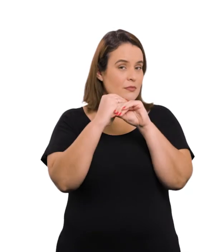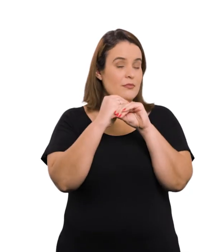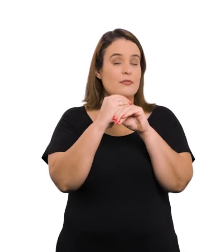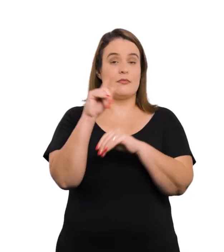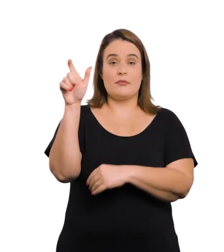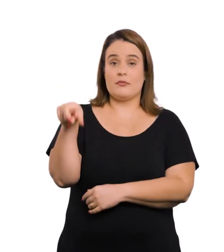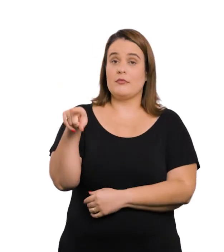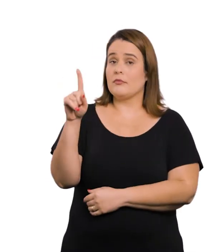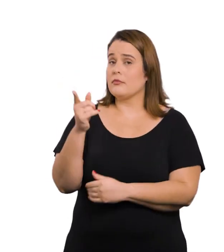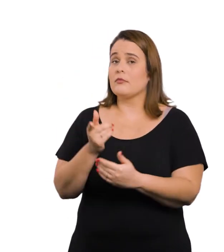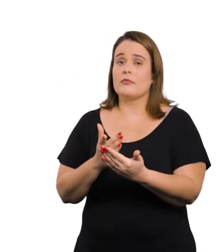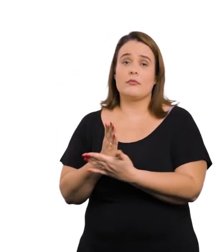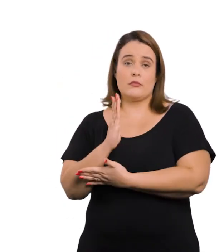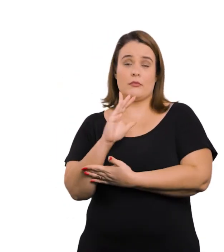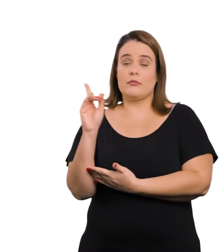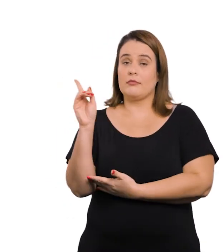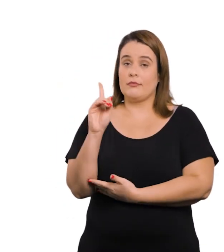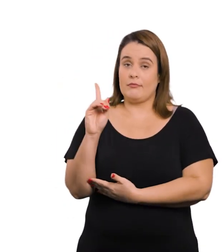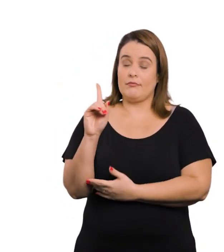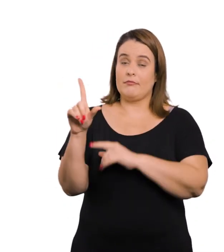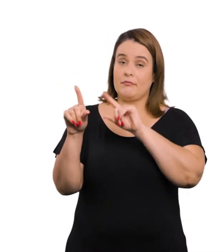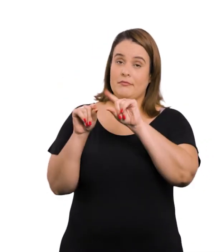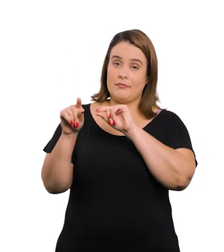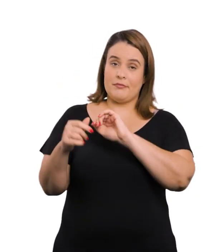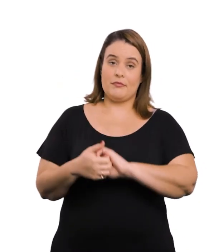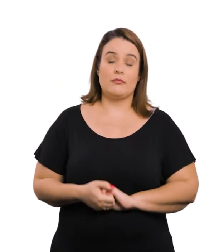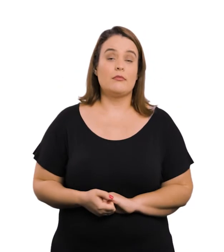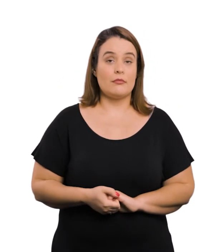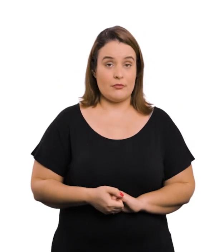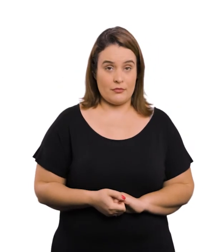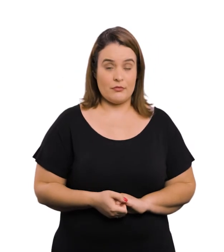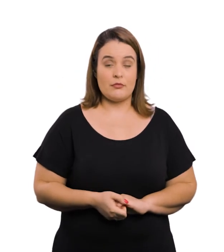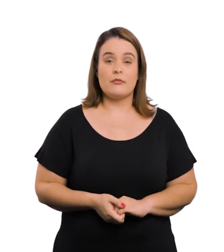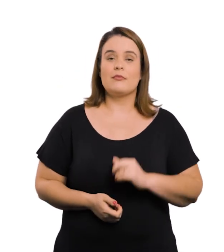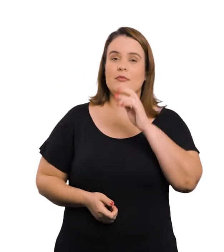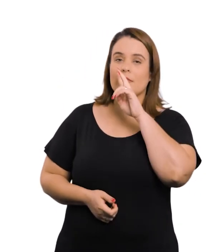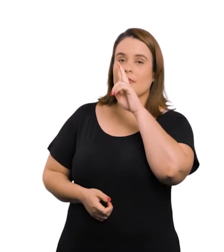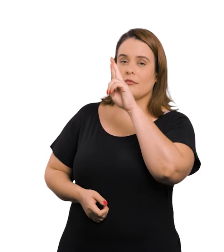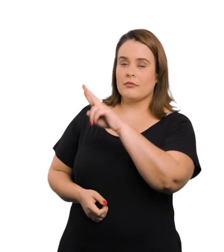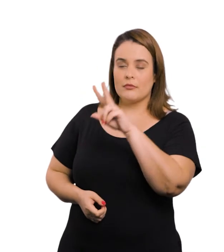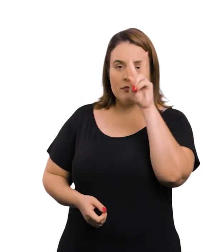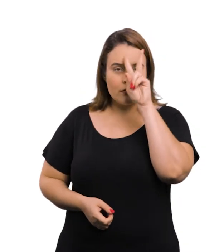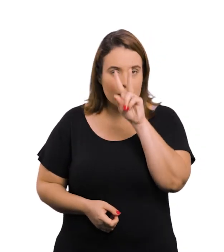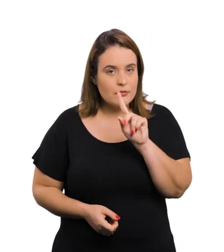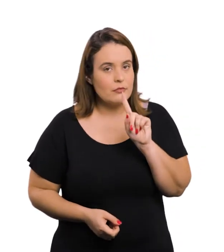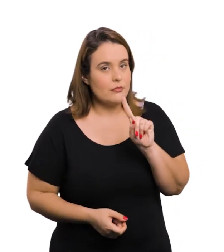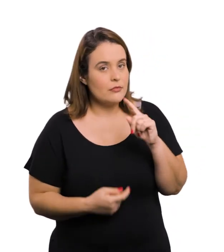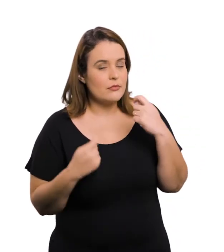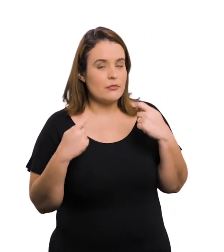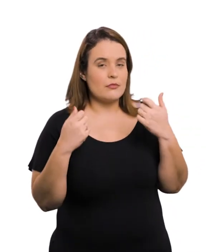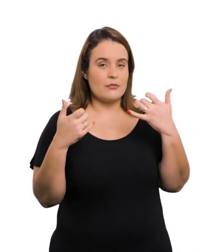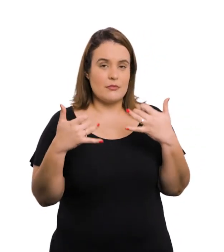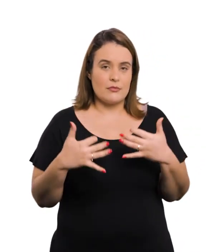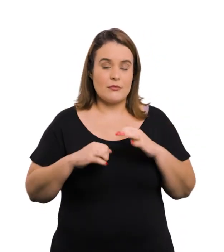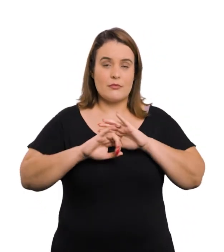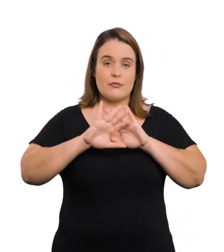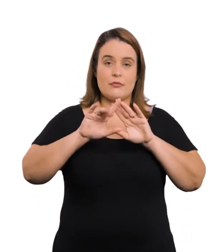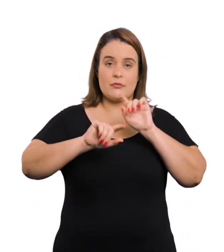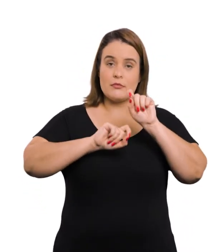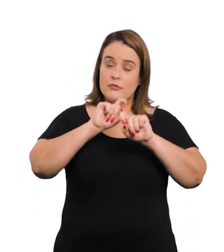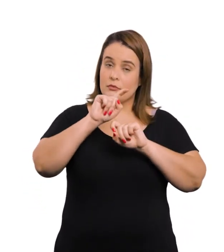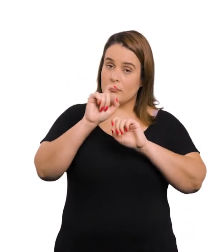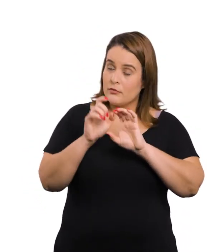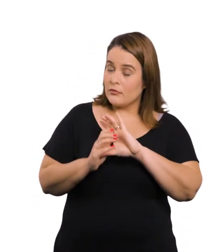aos candidatos não aprovados no processo de seleção. Ao realizar este retorno, lembre-se sempre de deixar claro que a